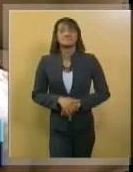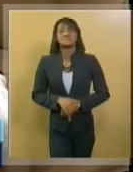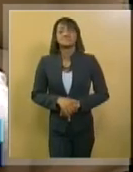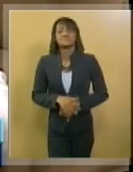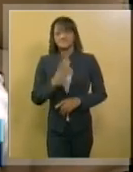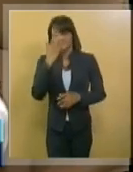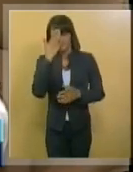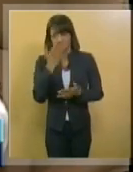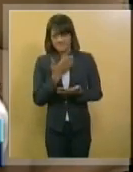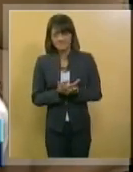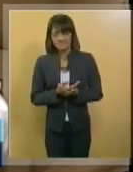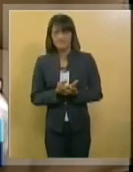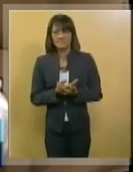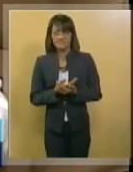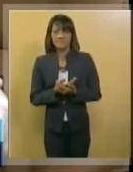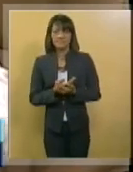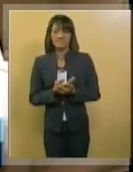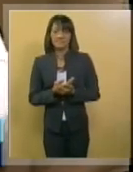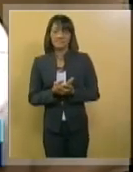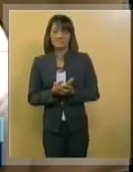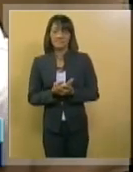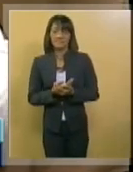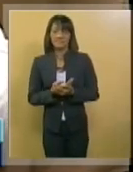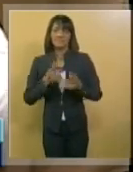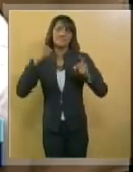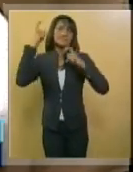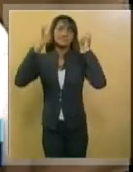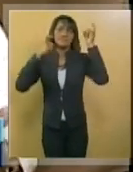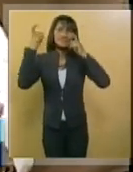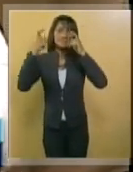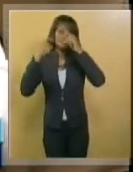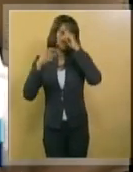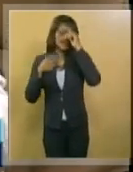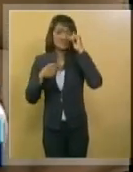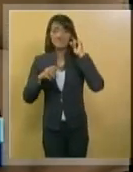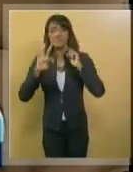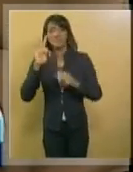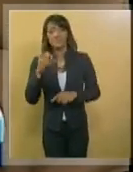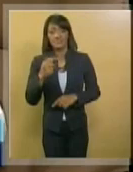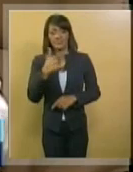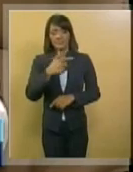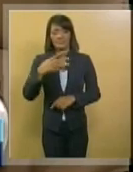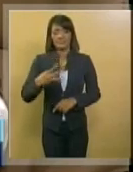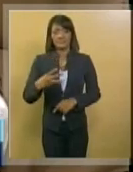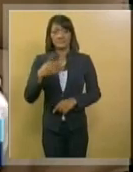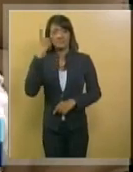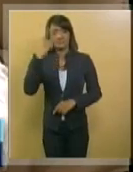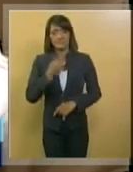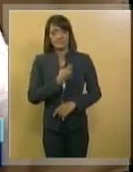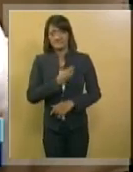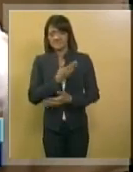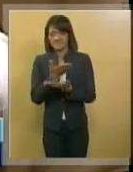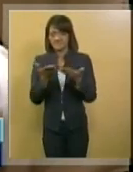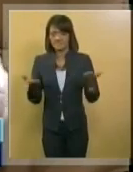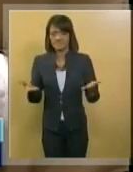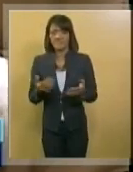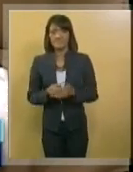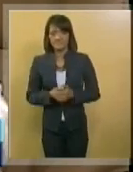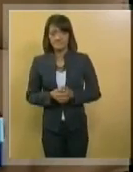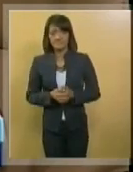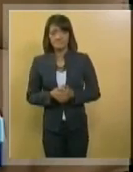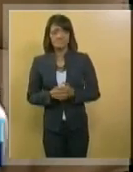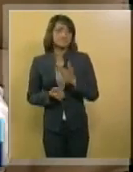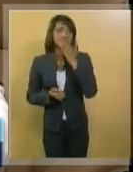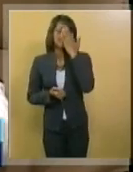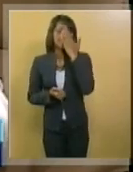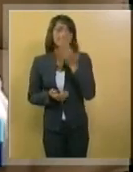tenho certeza absoluta que essa é uma preocupação dos 24 deputados que aqui estão e não tenho dúvida nenhuma